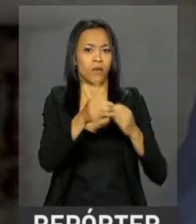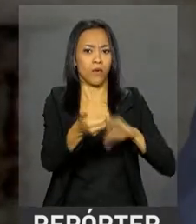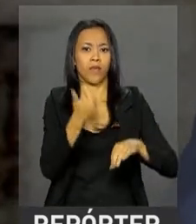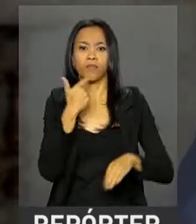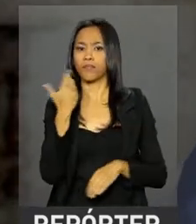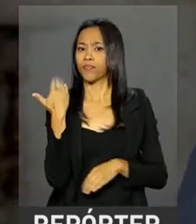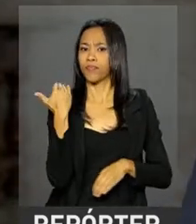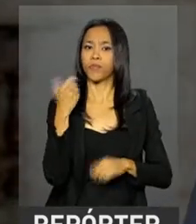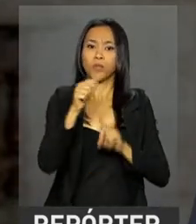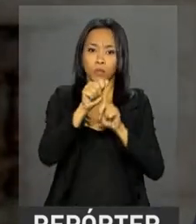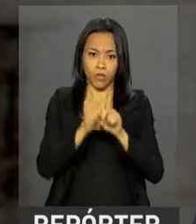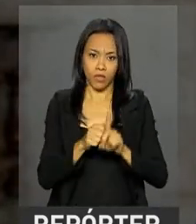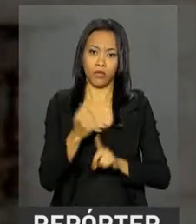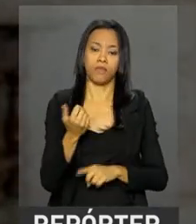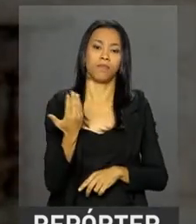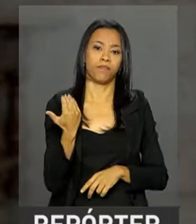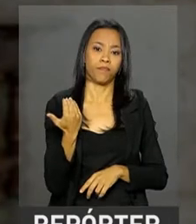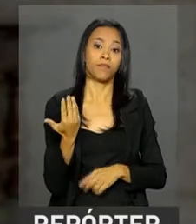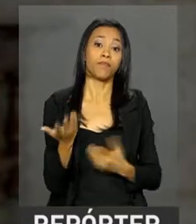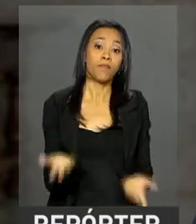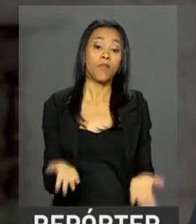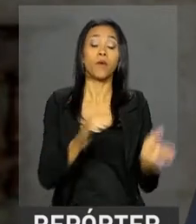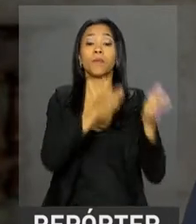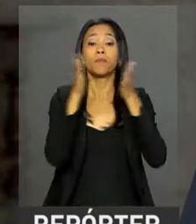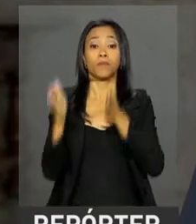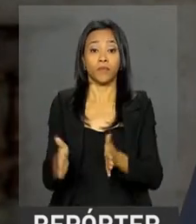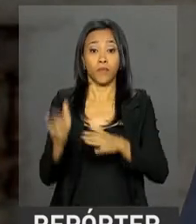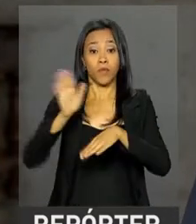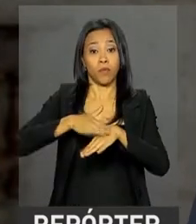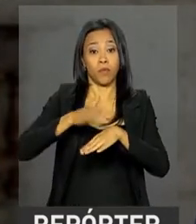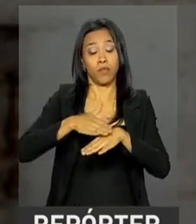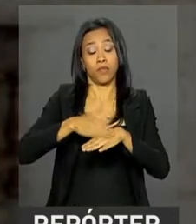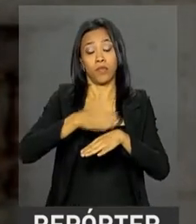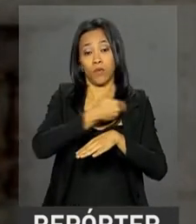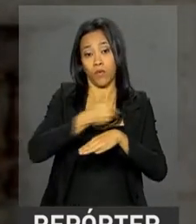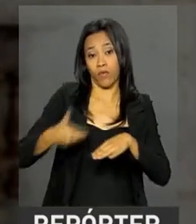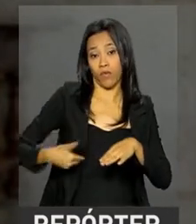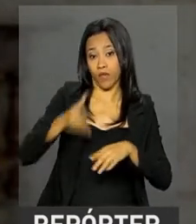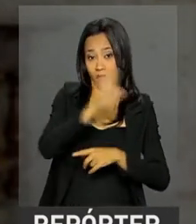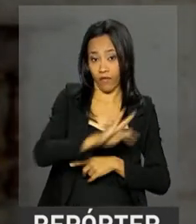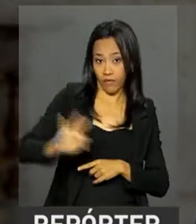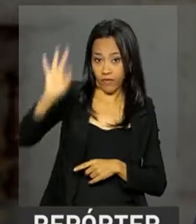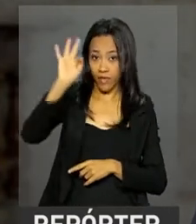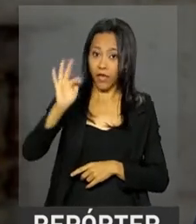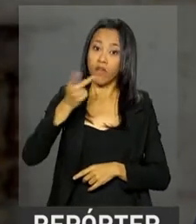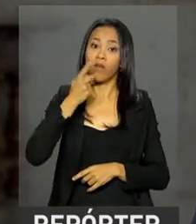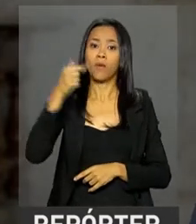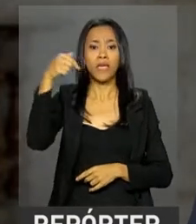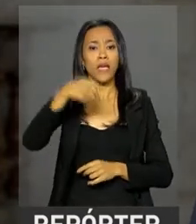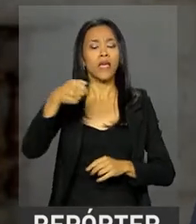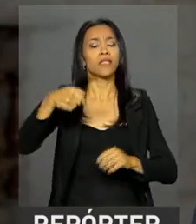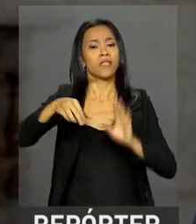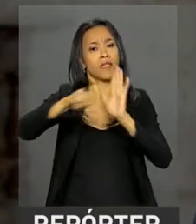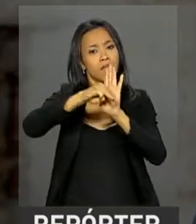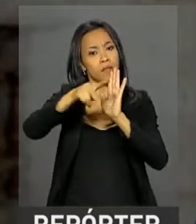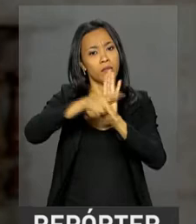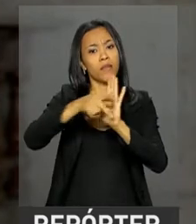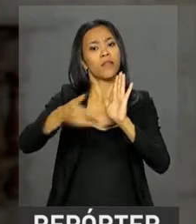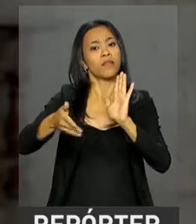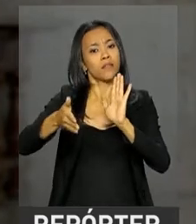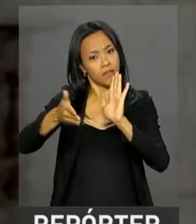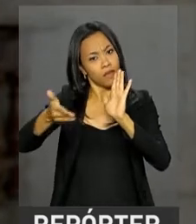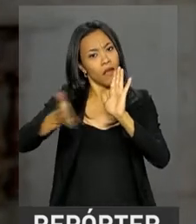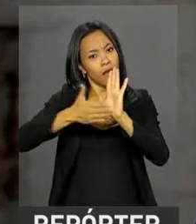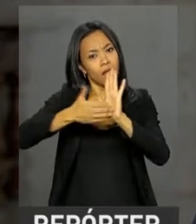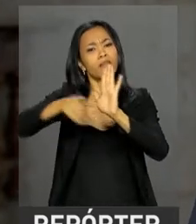agora no mês passado. Segundo o Poder Executivo Federal, segundo o governo federal, essa medida, ela vai beneficiar